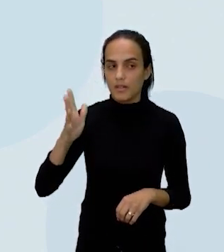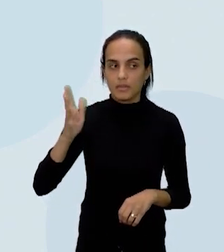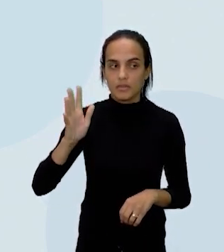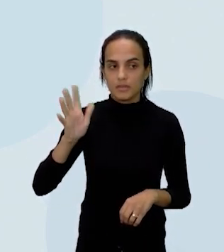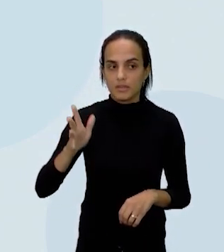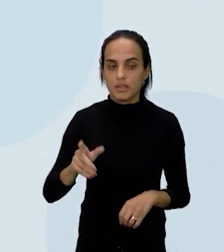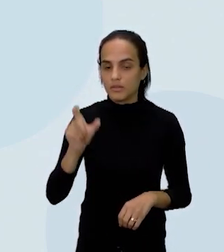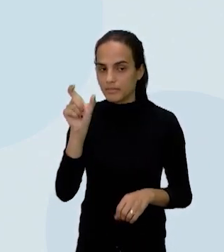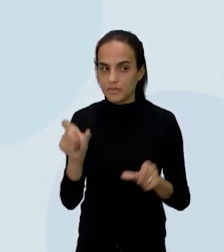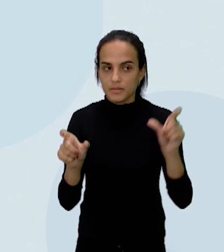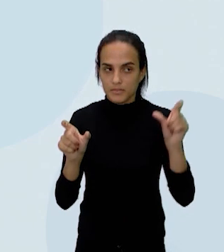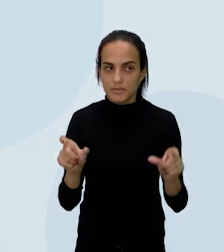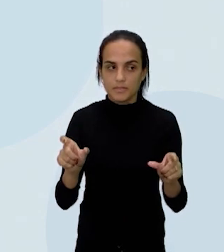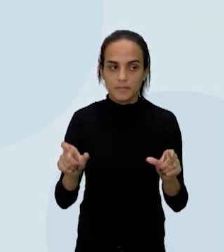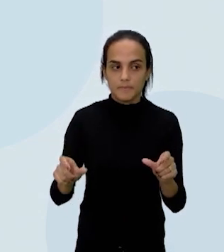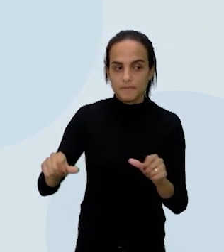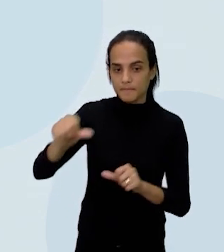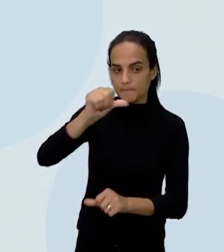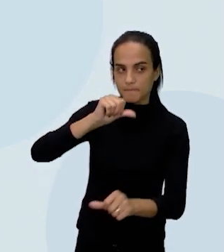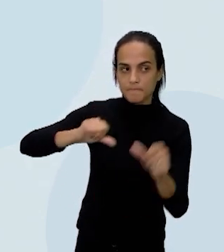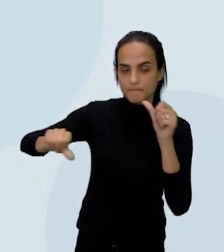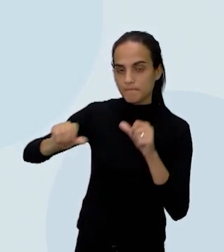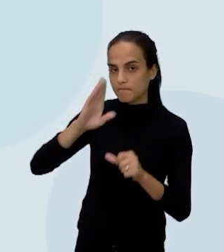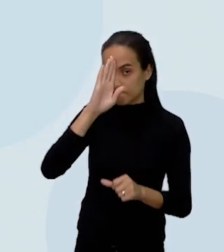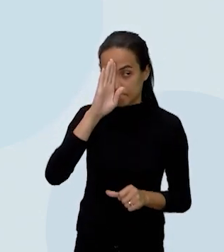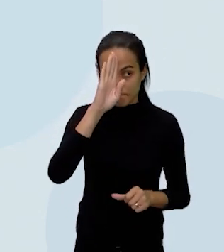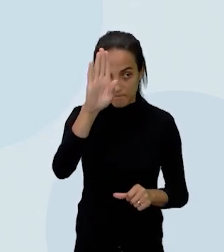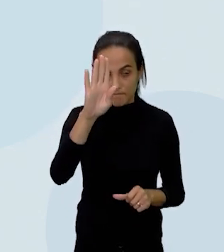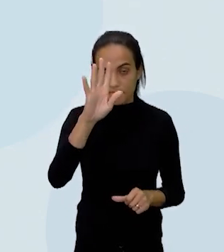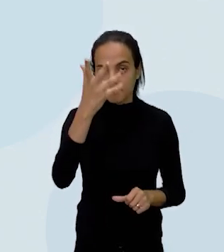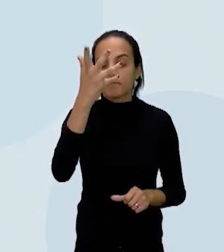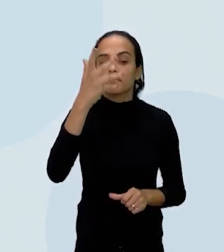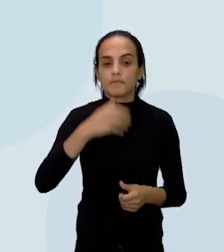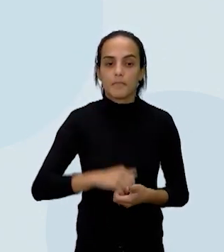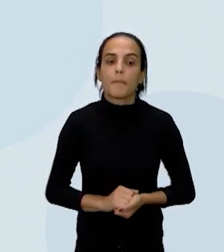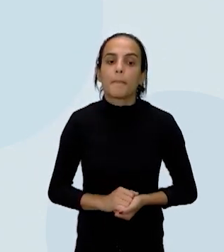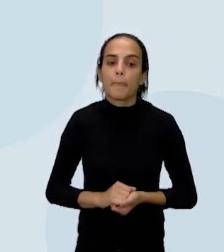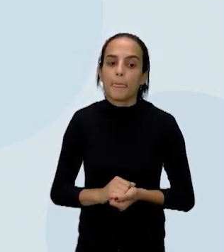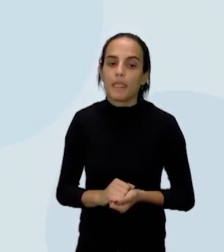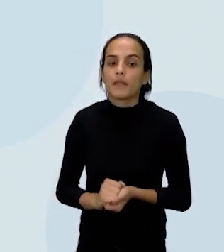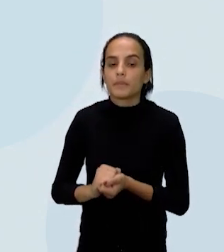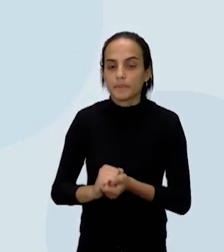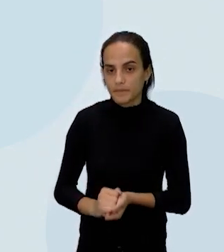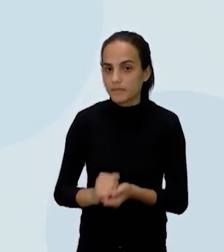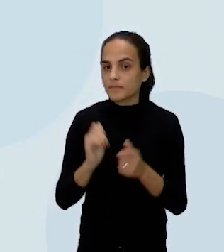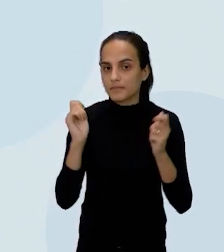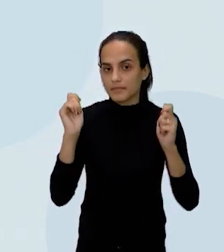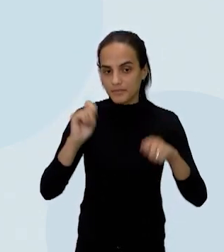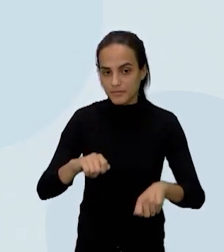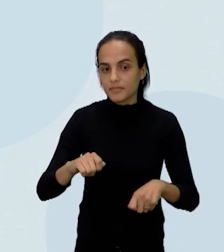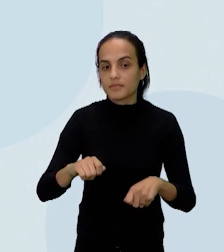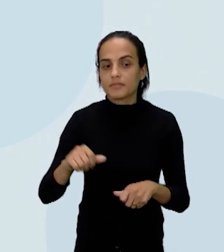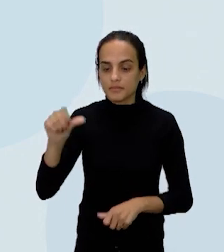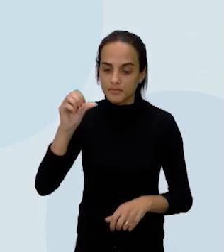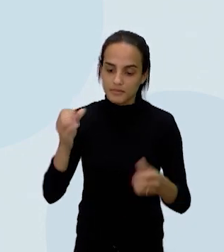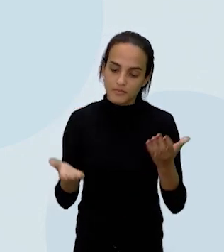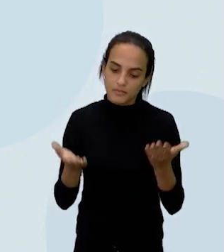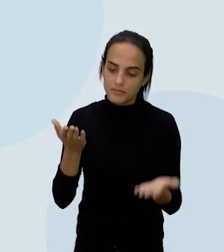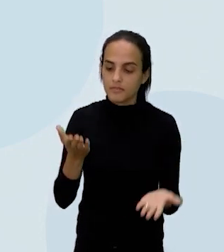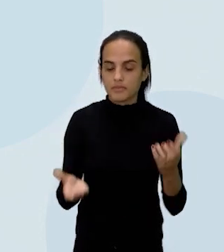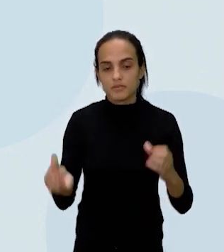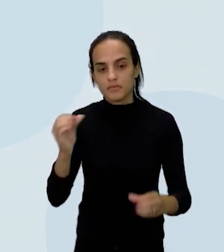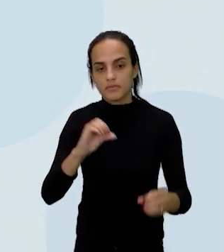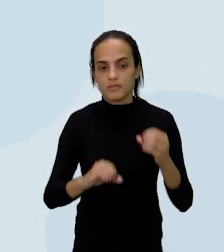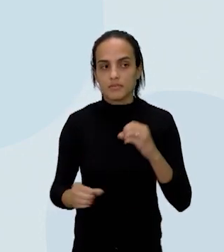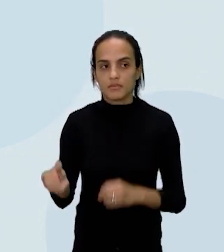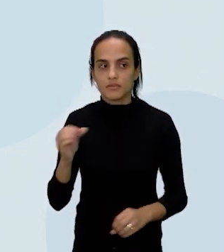reações inversa e direta acontecem que gera o equilíbrio químico. Não é o reagente. Então, eu não posso